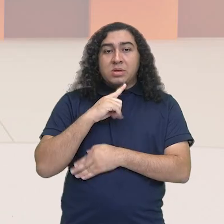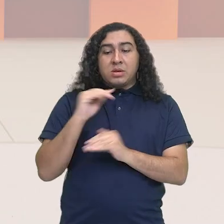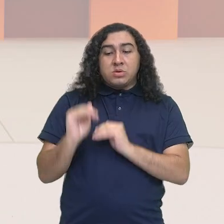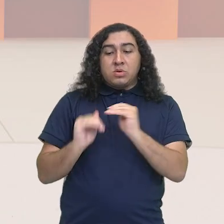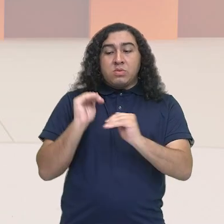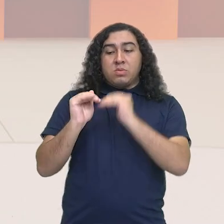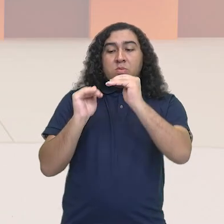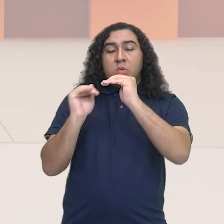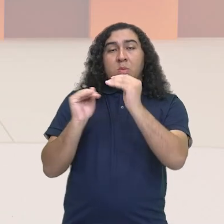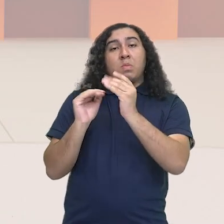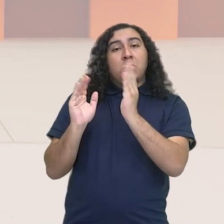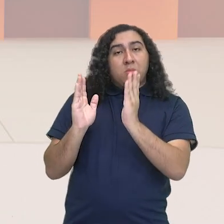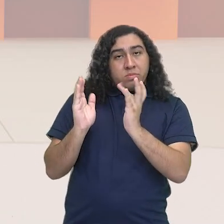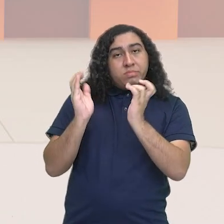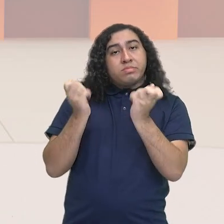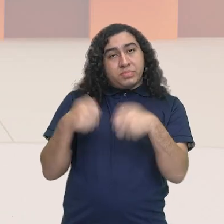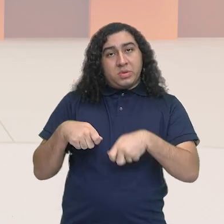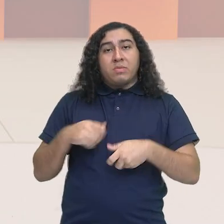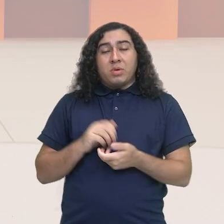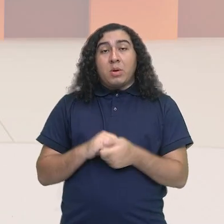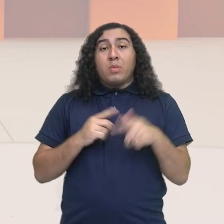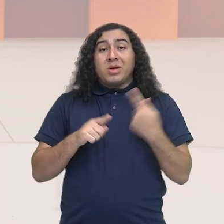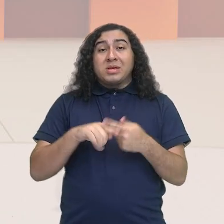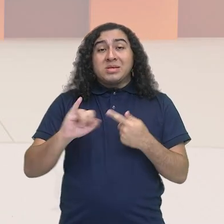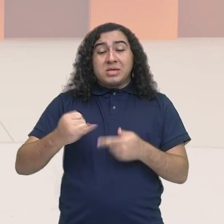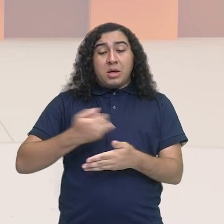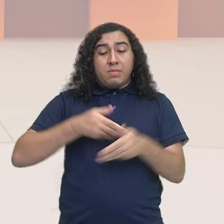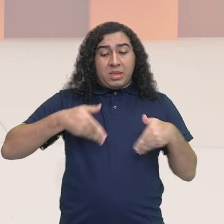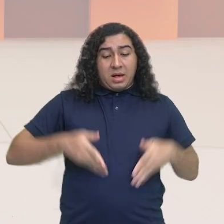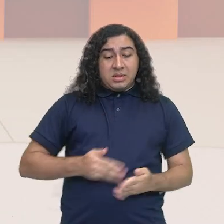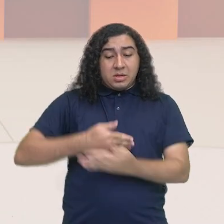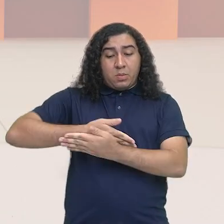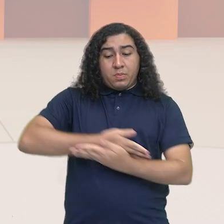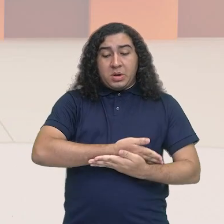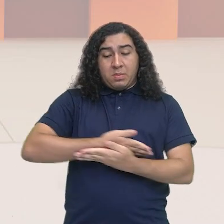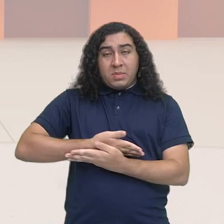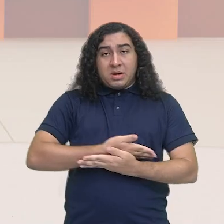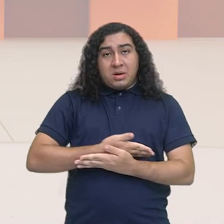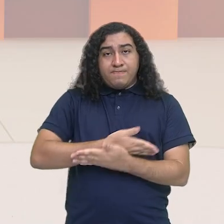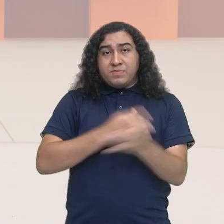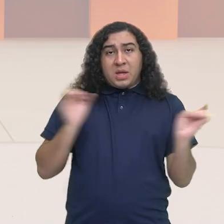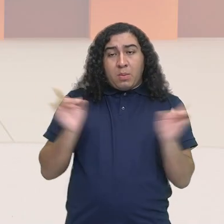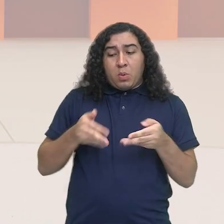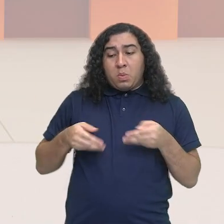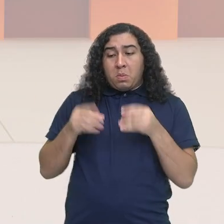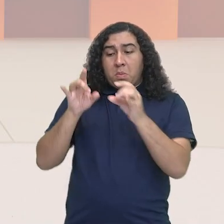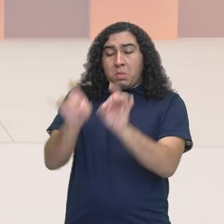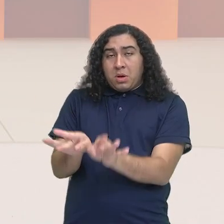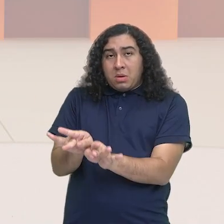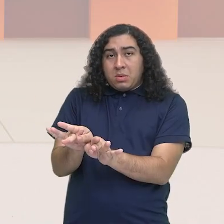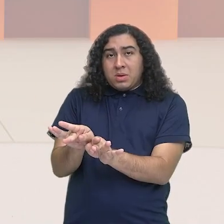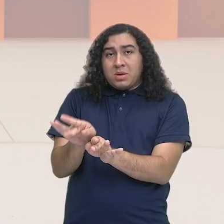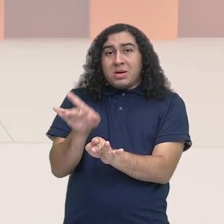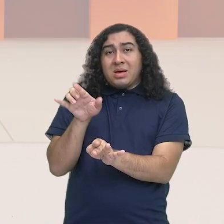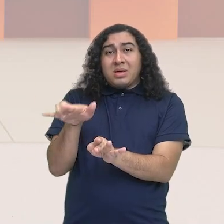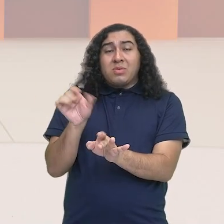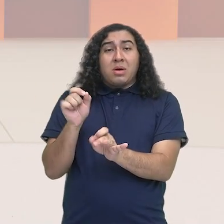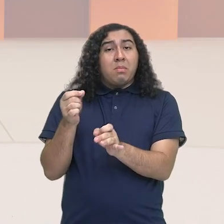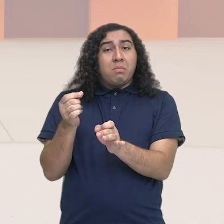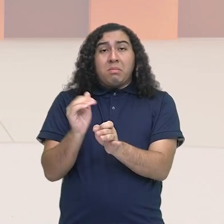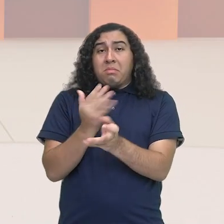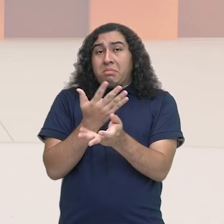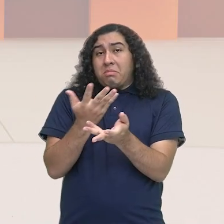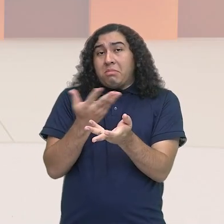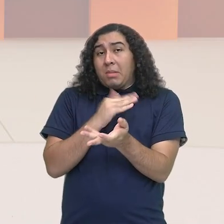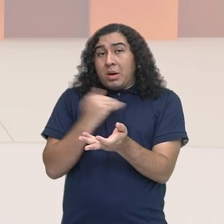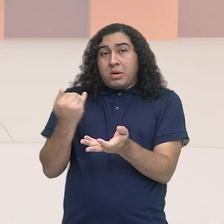seus primeiros momentos de vida, porque se você deixar nascer e deixar lá, ele vai sucumbir, ele não vai